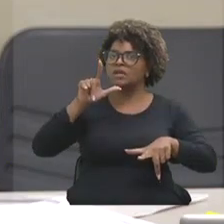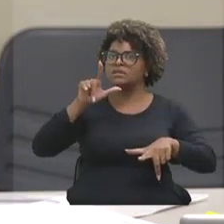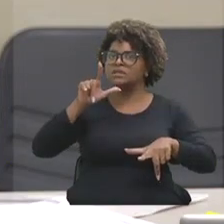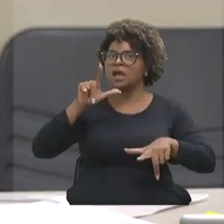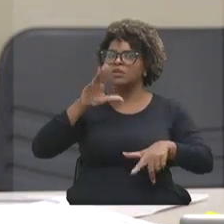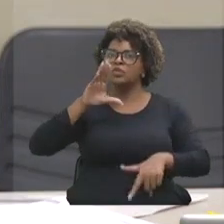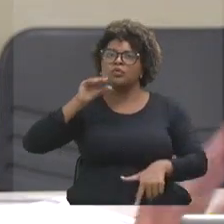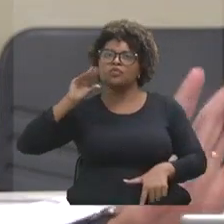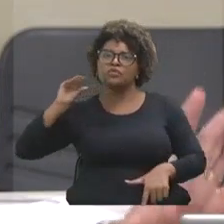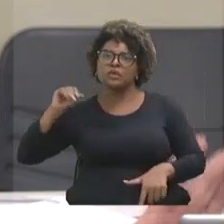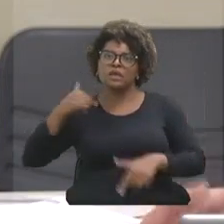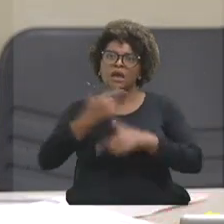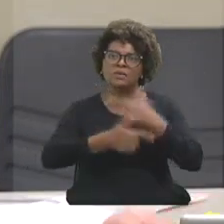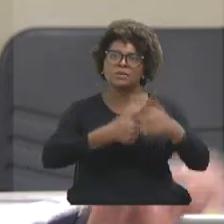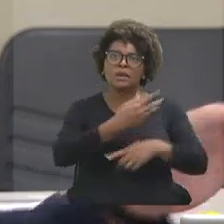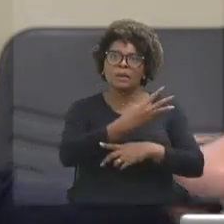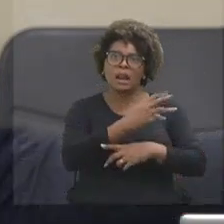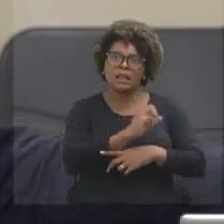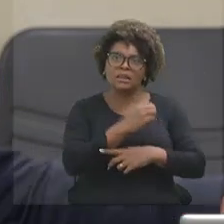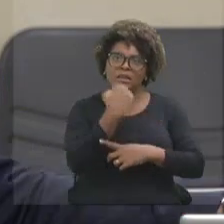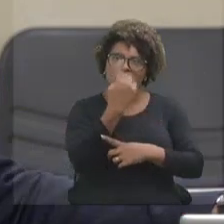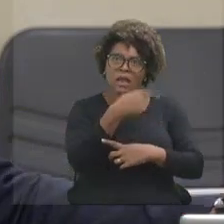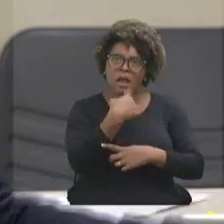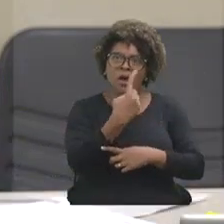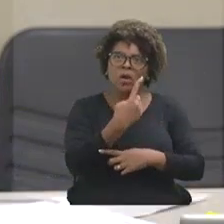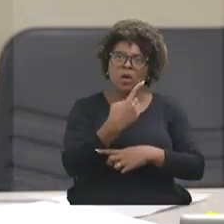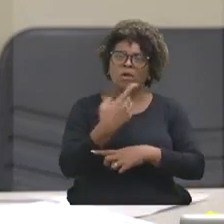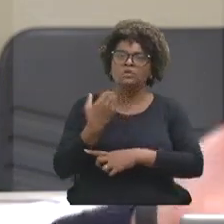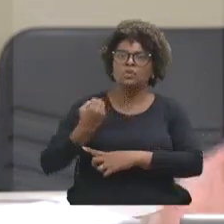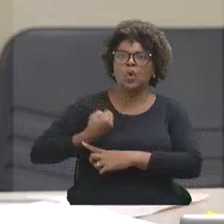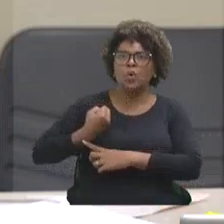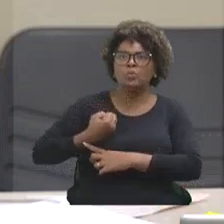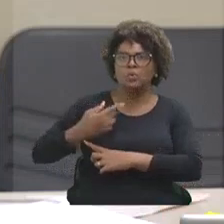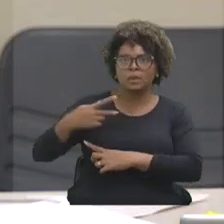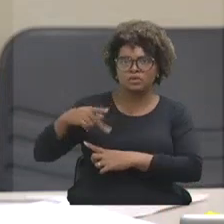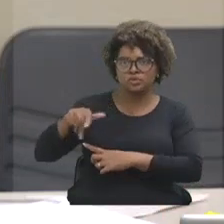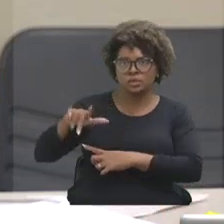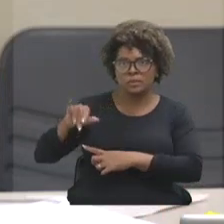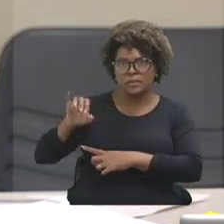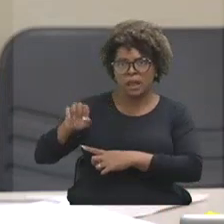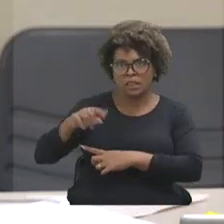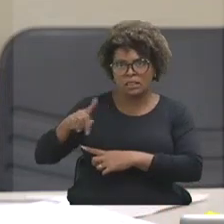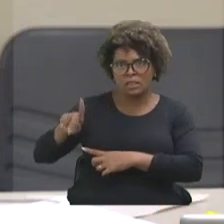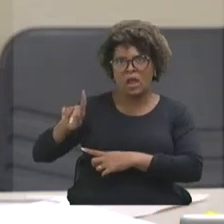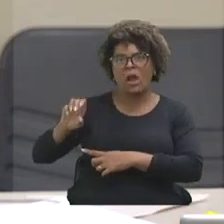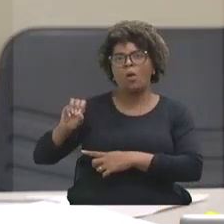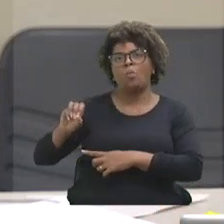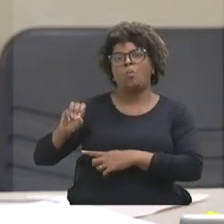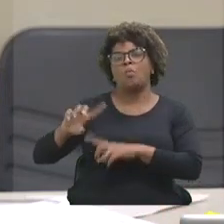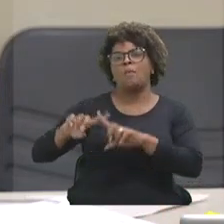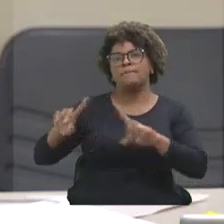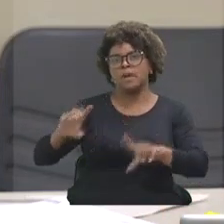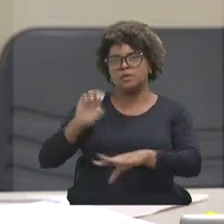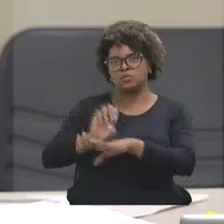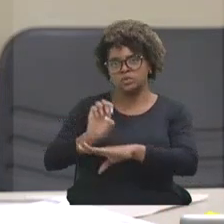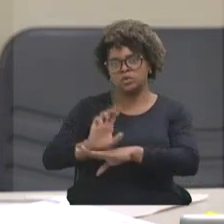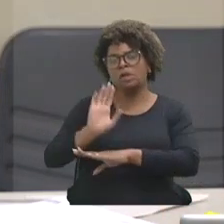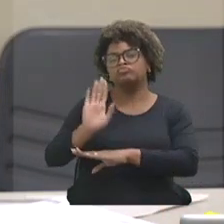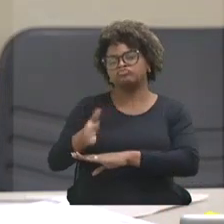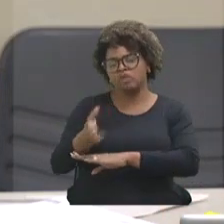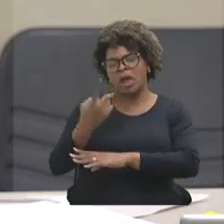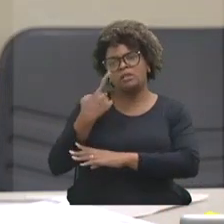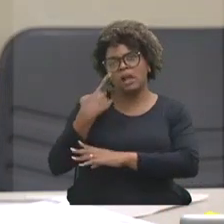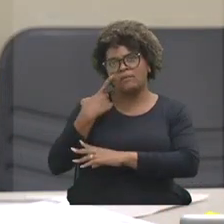em relação ao número de plantões mas o Estado está tratando isso eu fico feliz do articulantes também mas vou levar